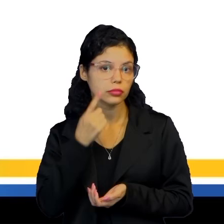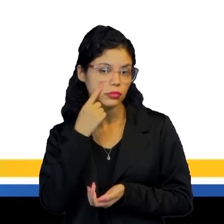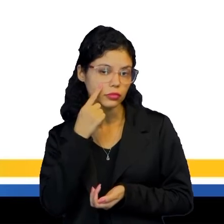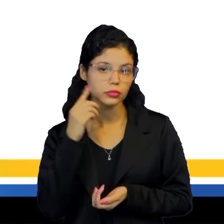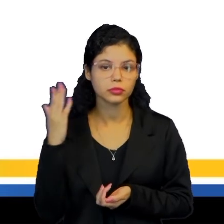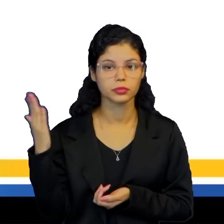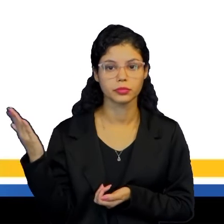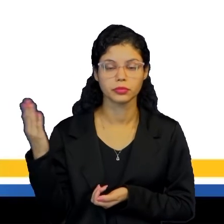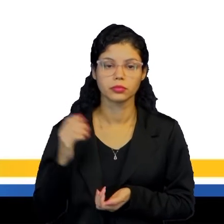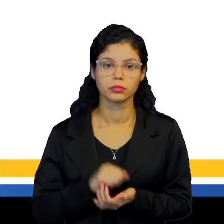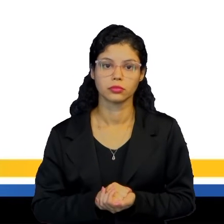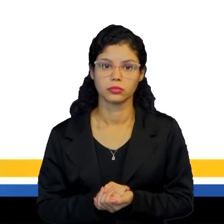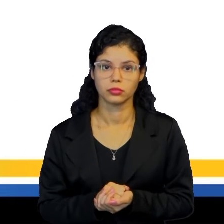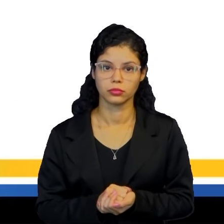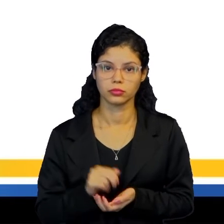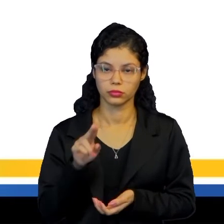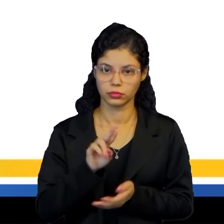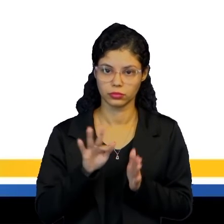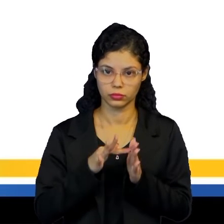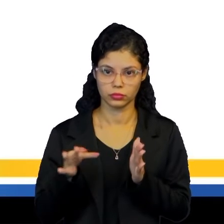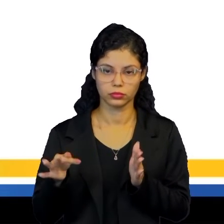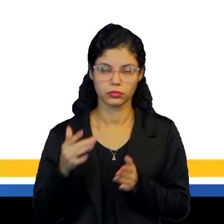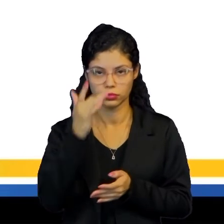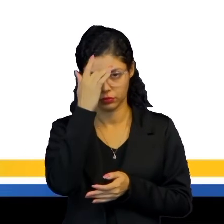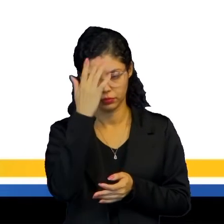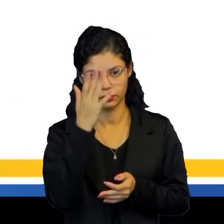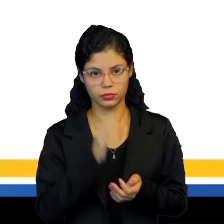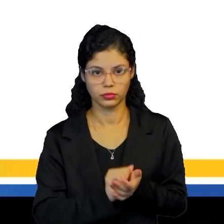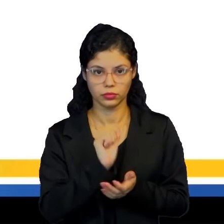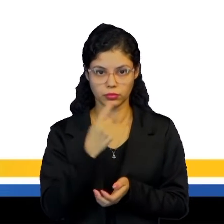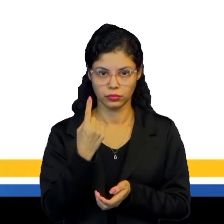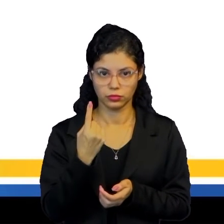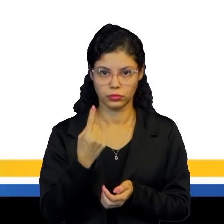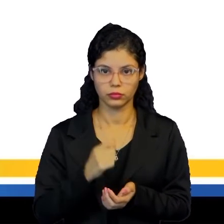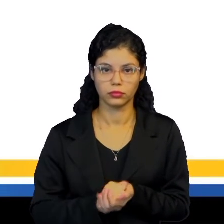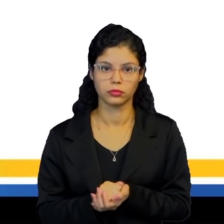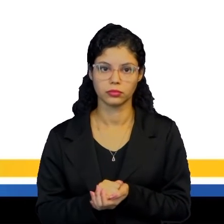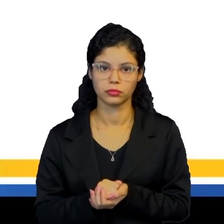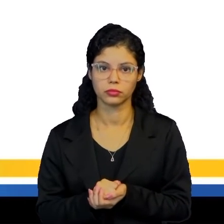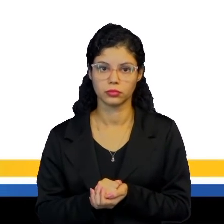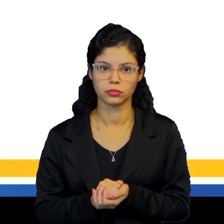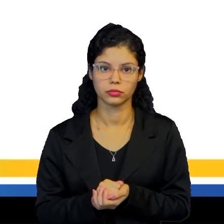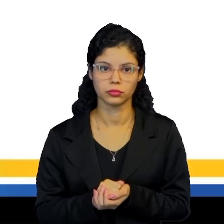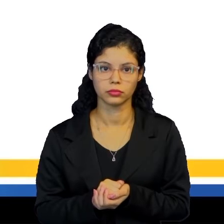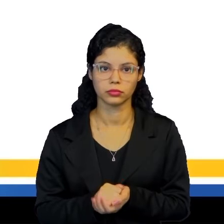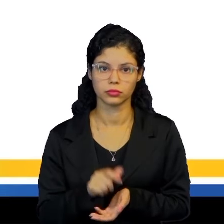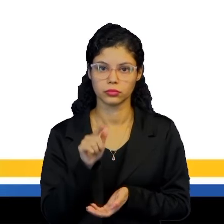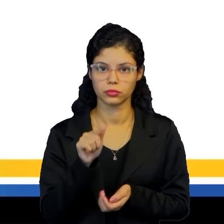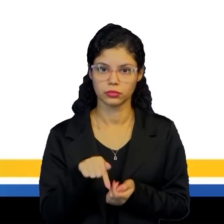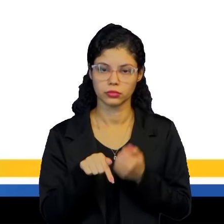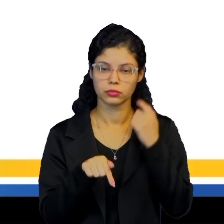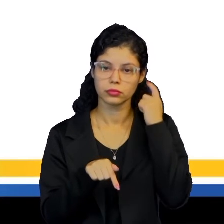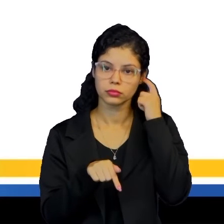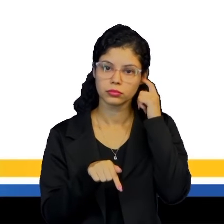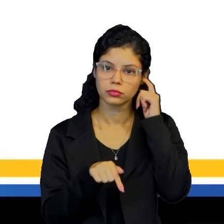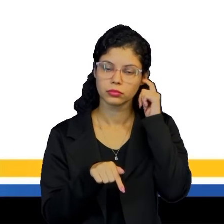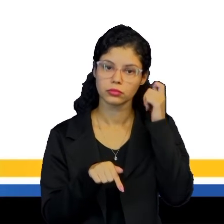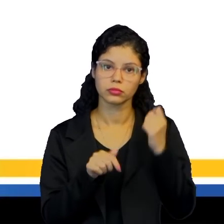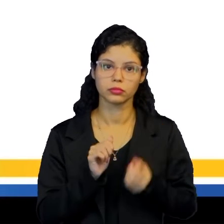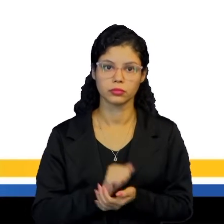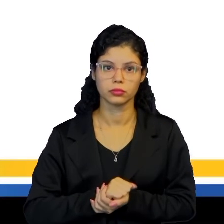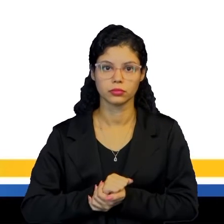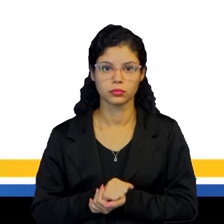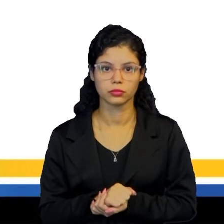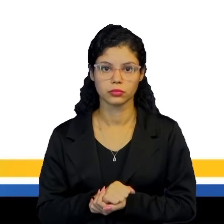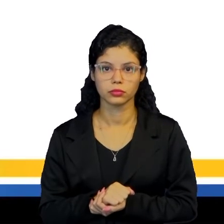Observe aí que usar a fórmula vai ser fácil. O A1 é quem? 1, porque está escrito lá,